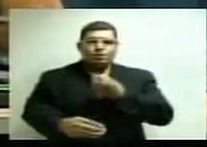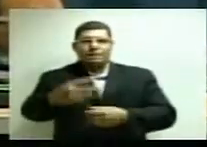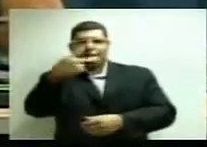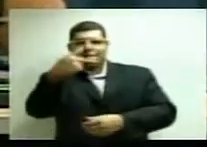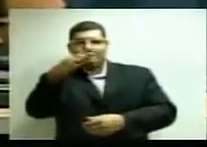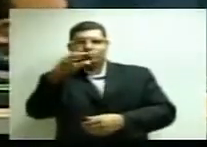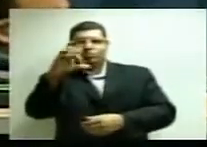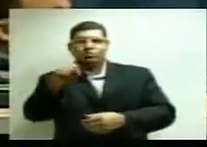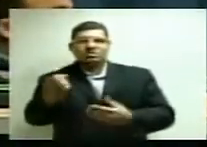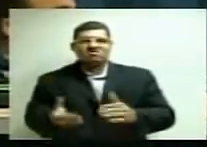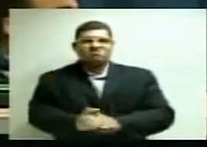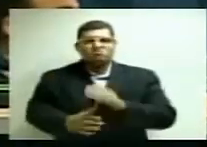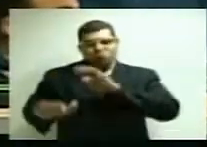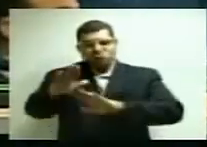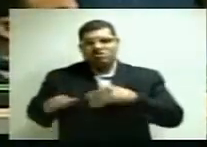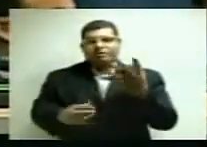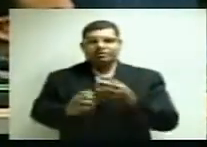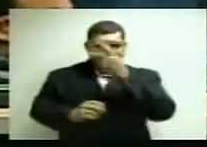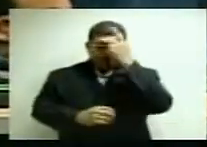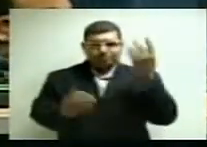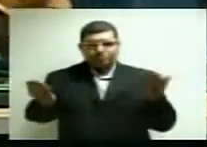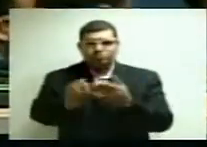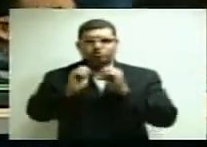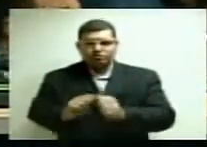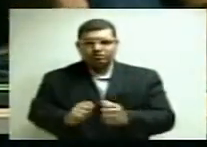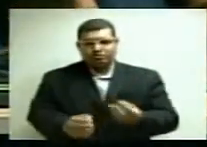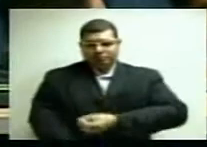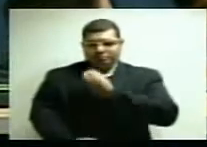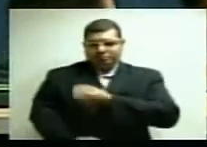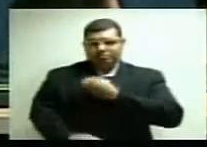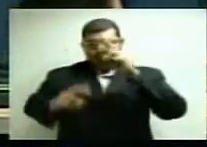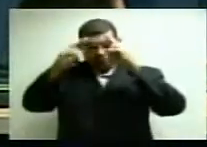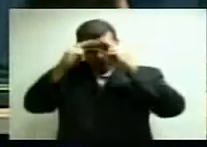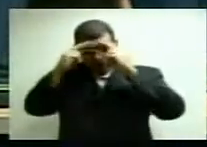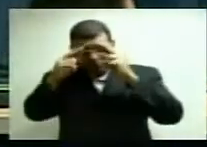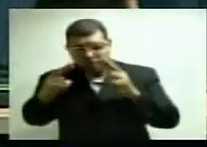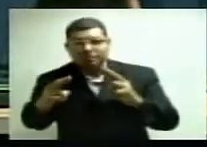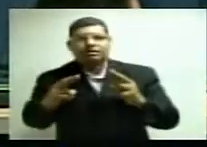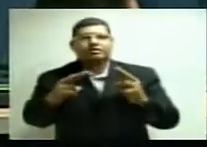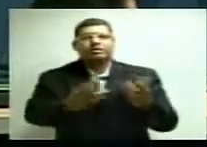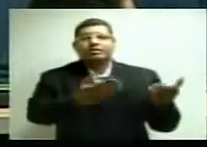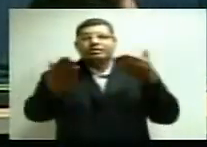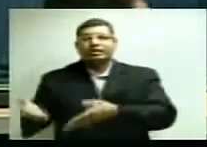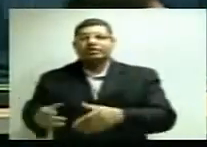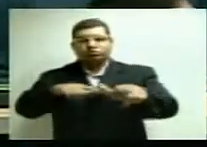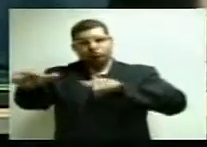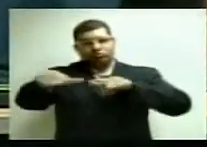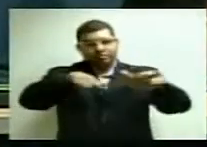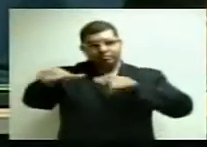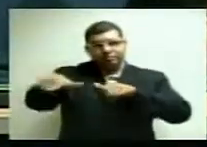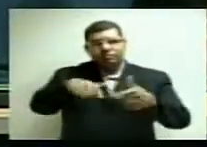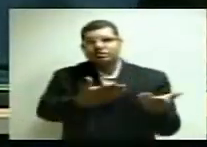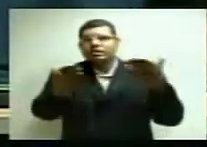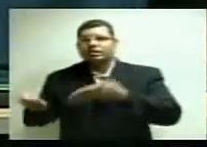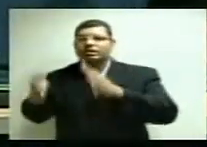público. Cuidar para que as pessoas possam viver com dignidade, chegar ao seu trabalho, chegar